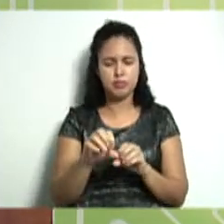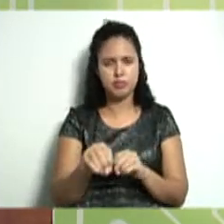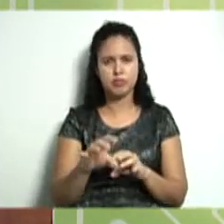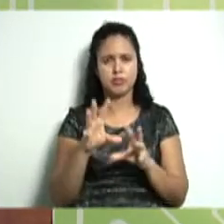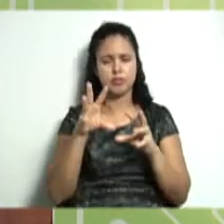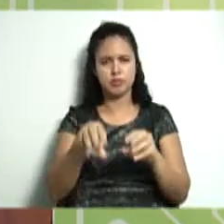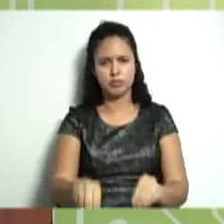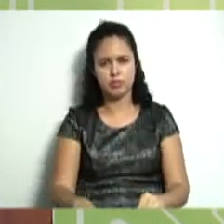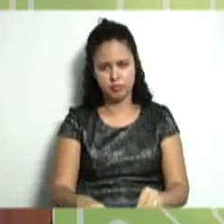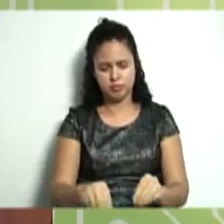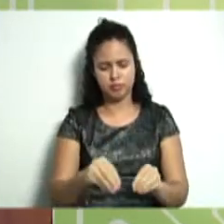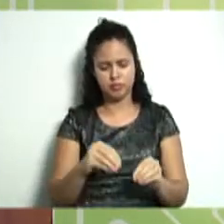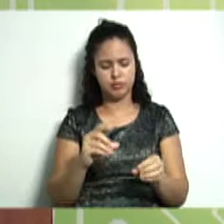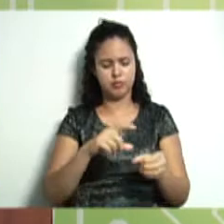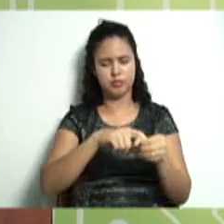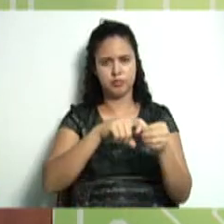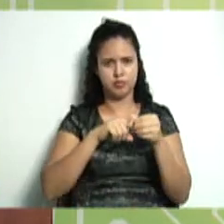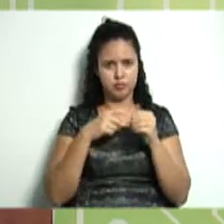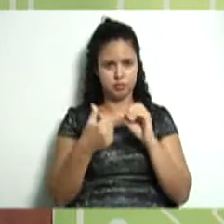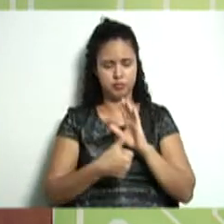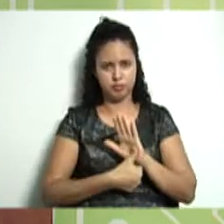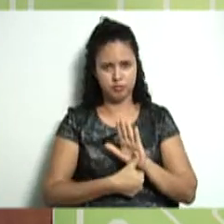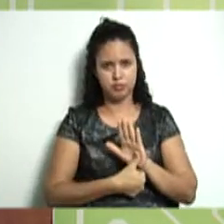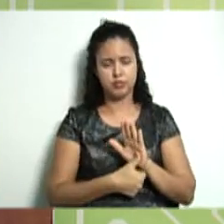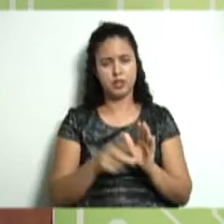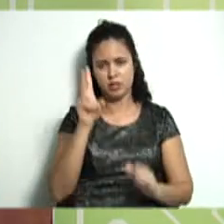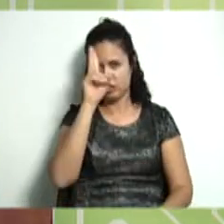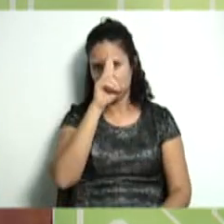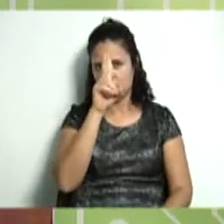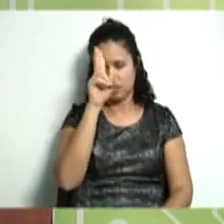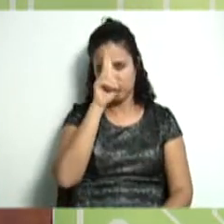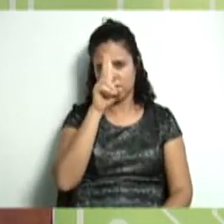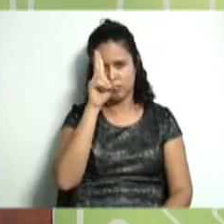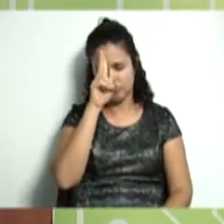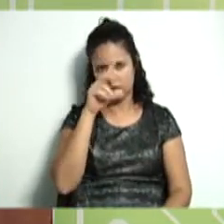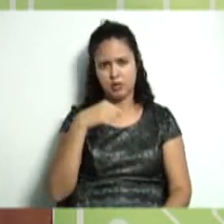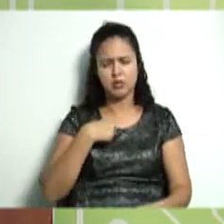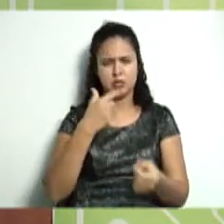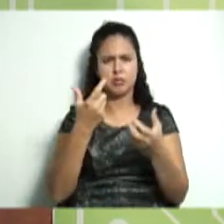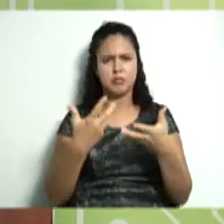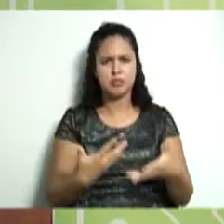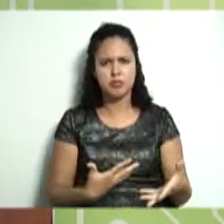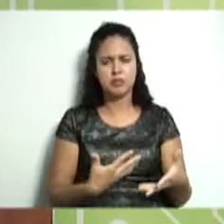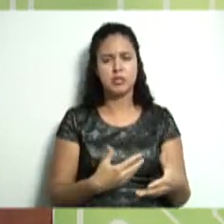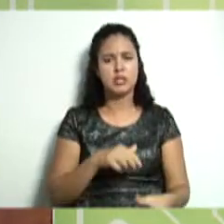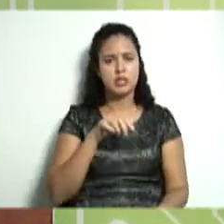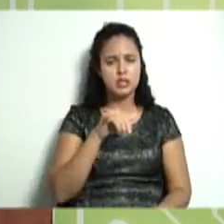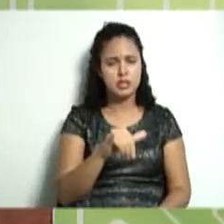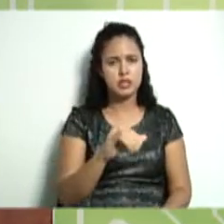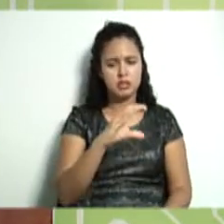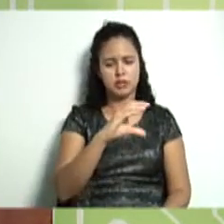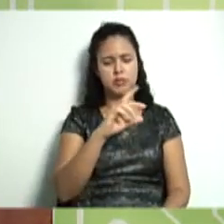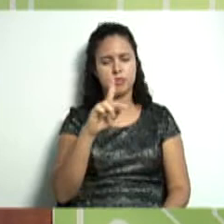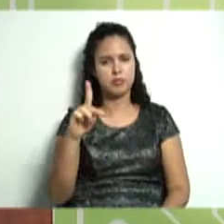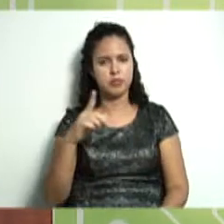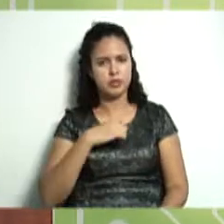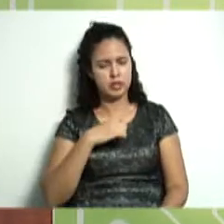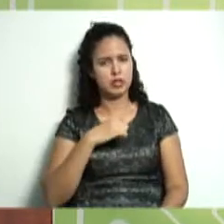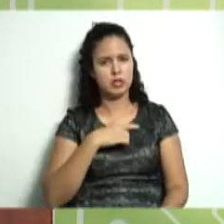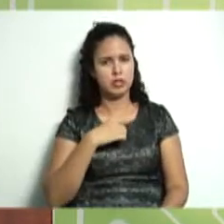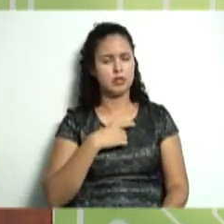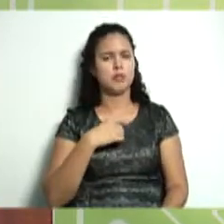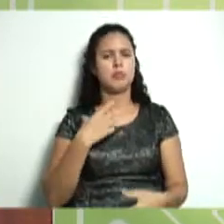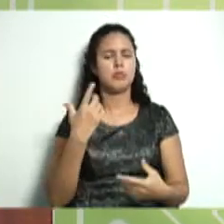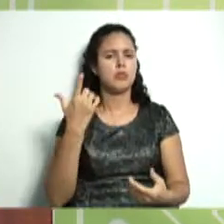os cooperados. Lembra quando eu disse, se a cooperativa tem sucesso, o sucesso é de todos